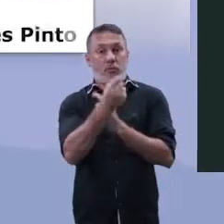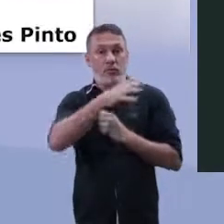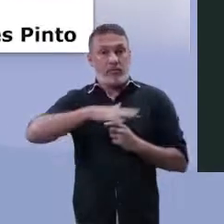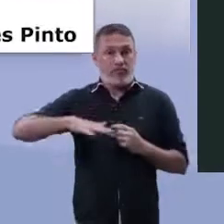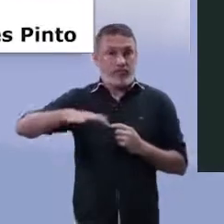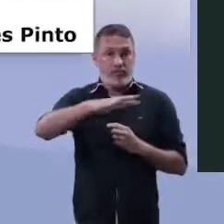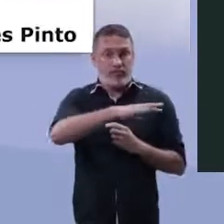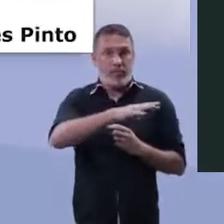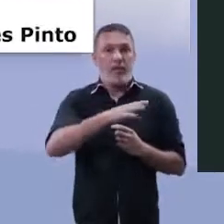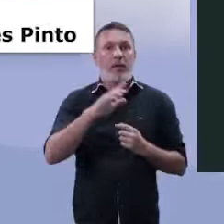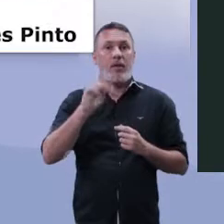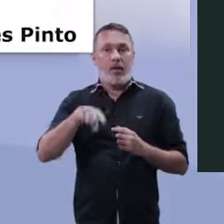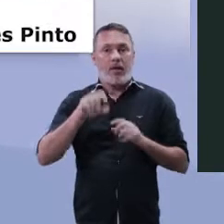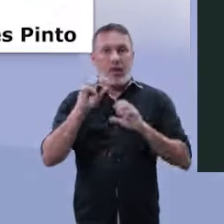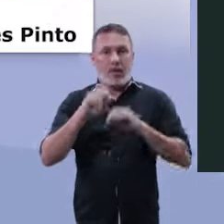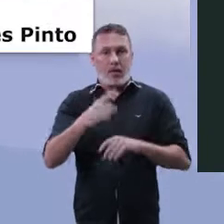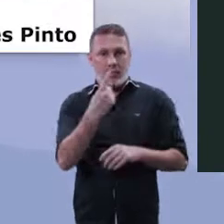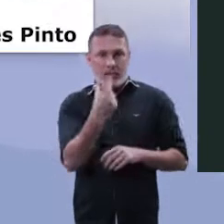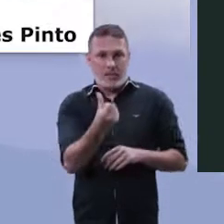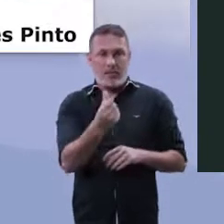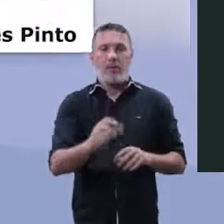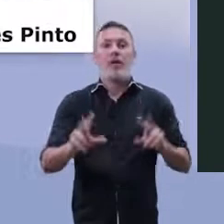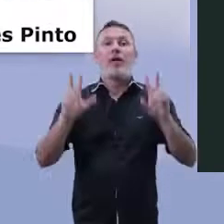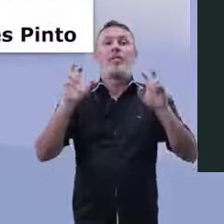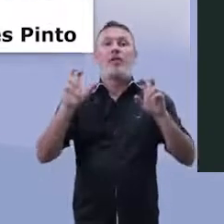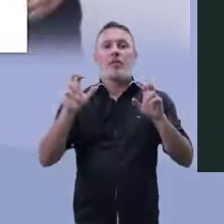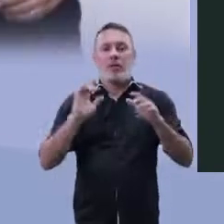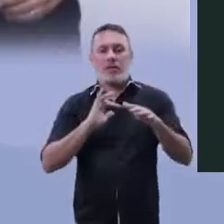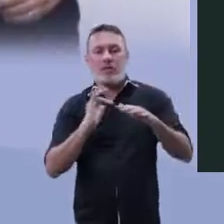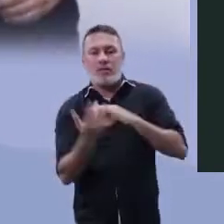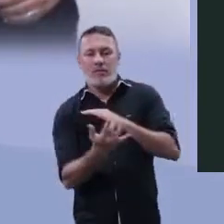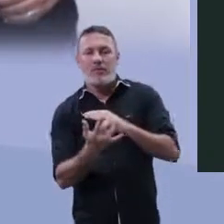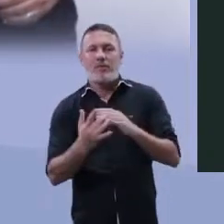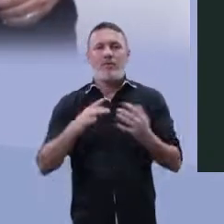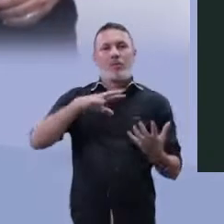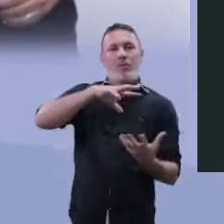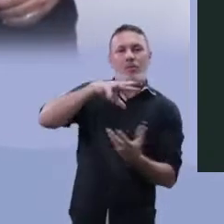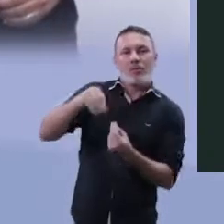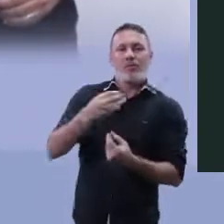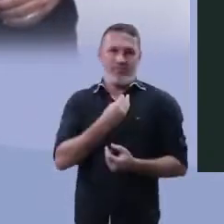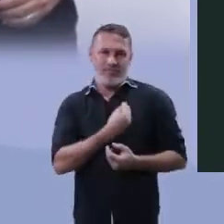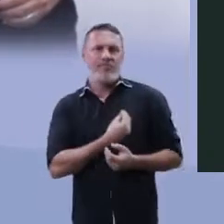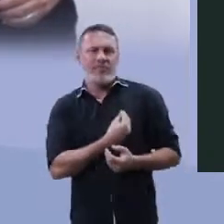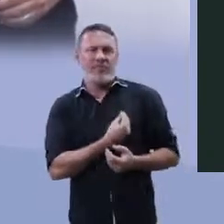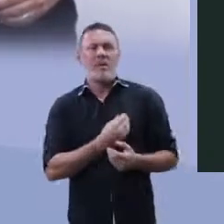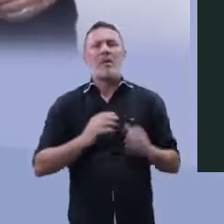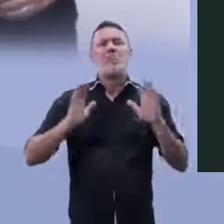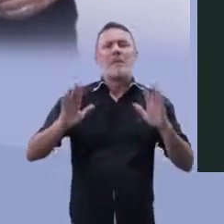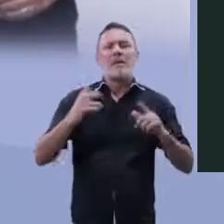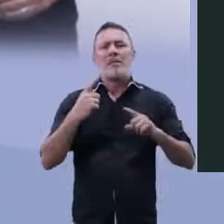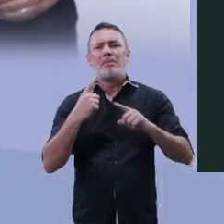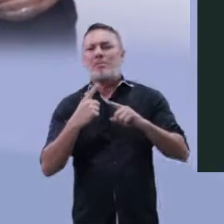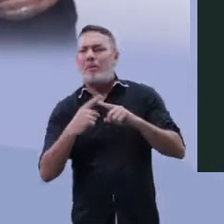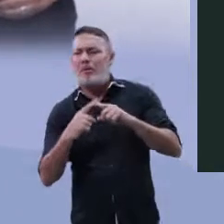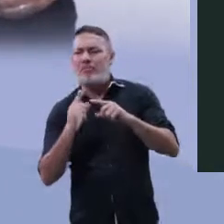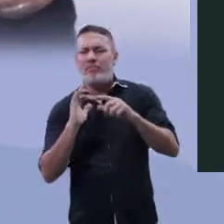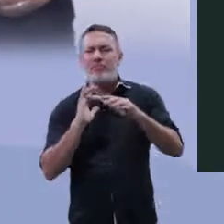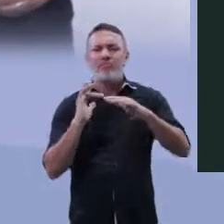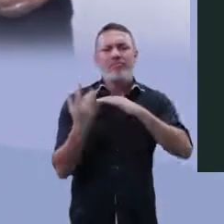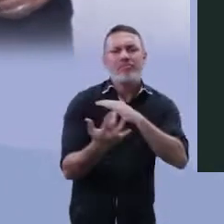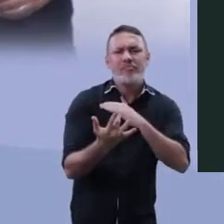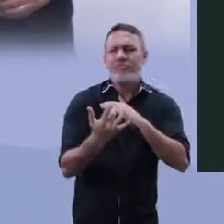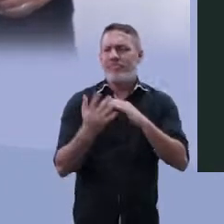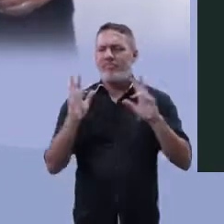Sociologia, aula 16, né? Então, o tema de hoje, as redes sociais e o mundo contemporâneo. Por que isso,